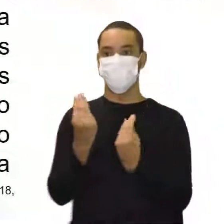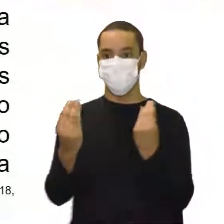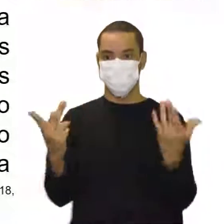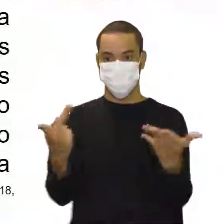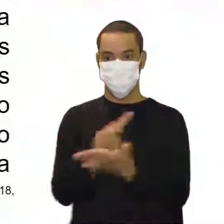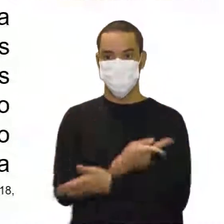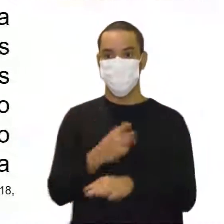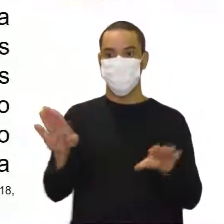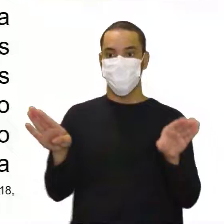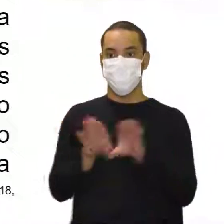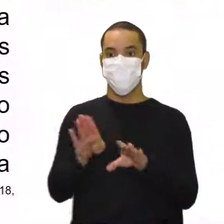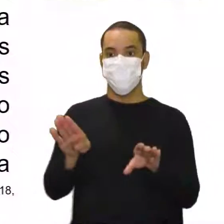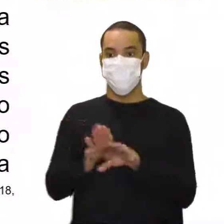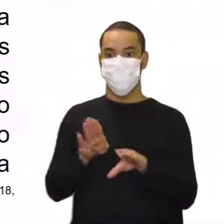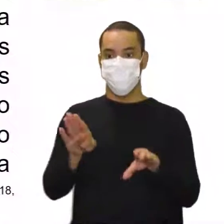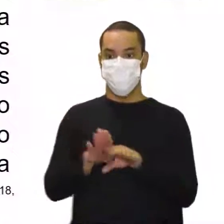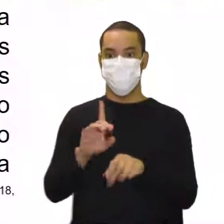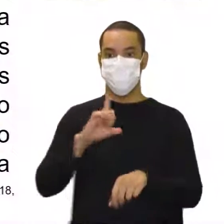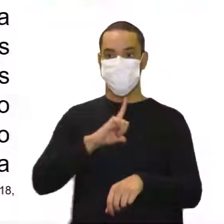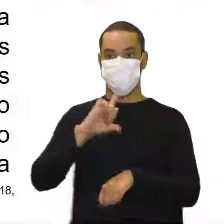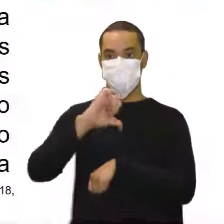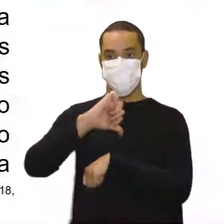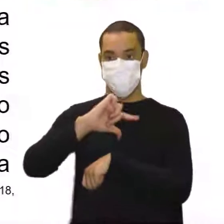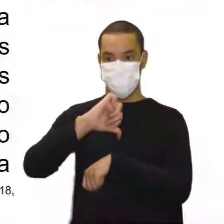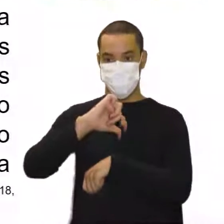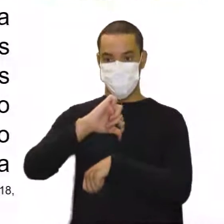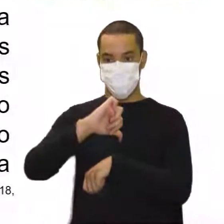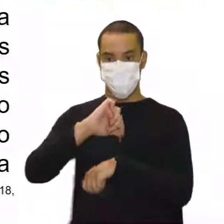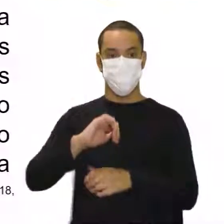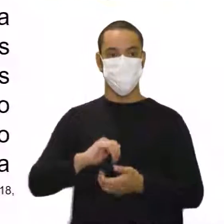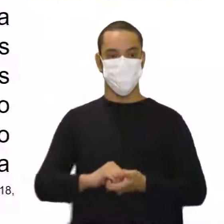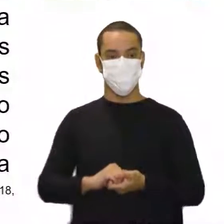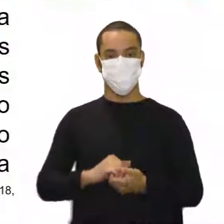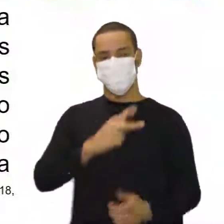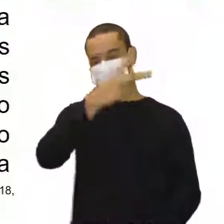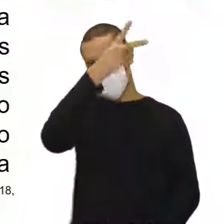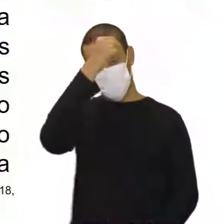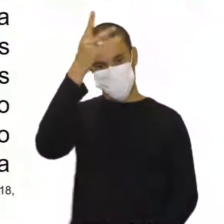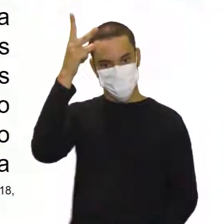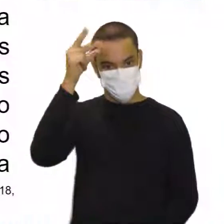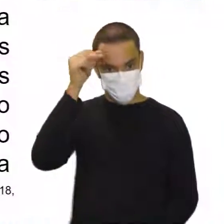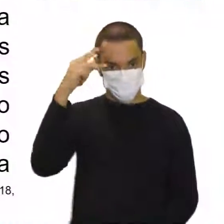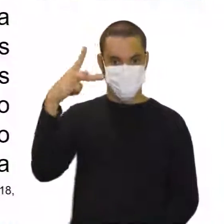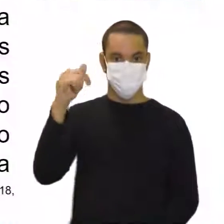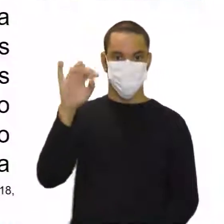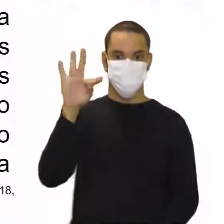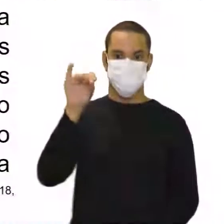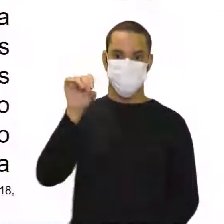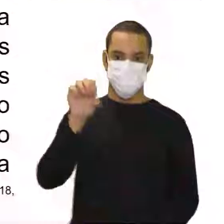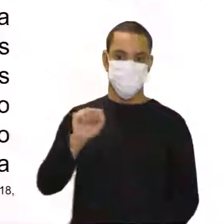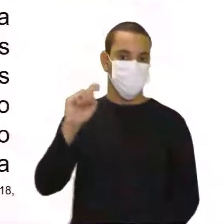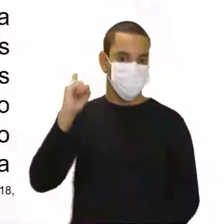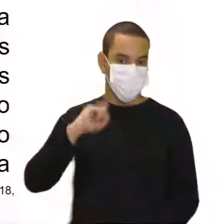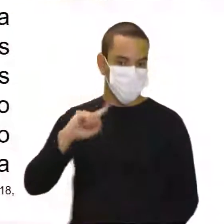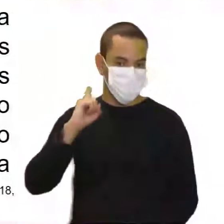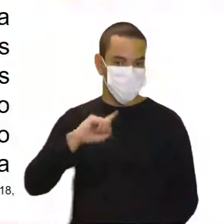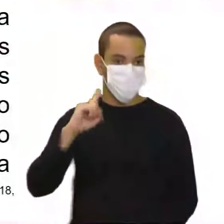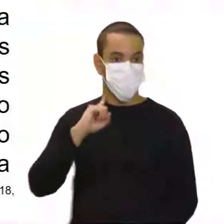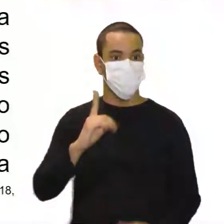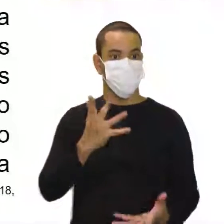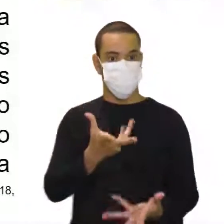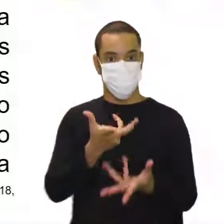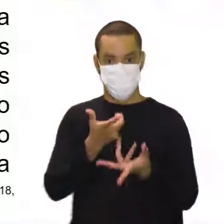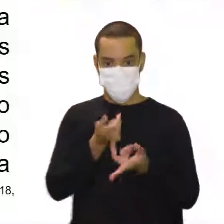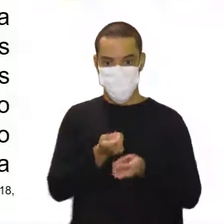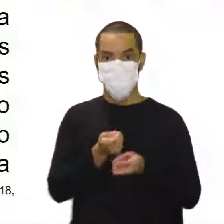o relógio também aparece alternando aí. A Prefeitura de Patos de Minas, atendendo a uma